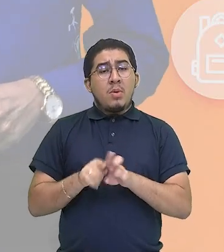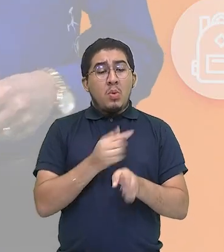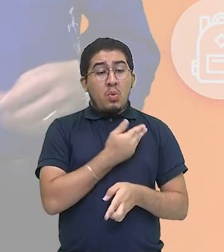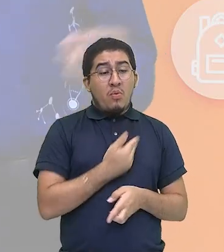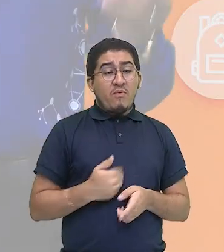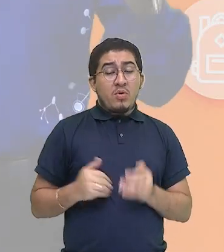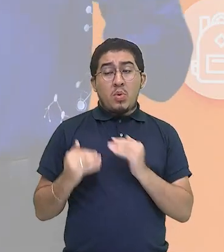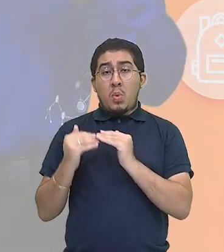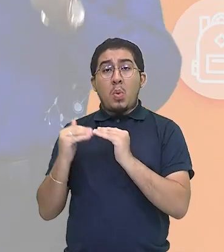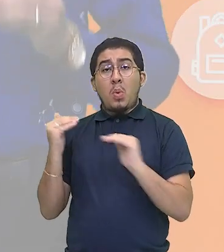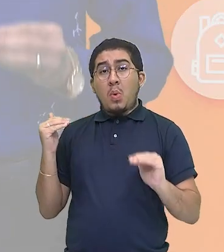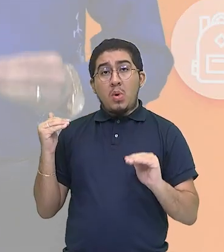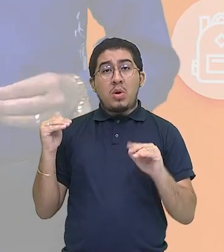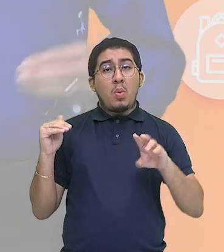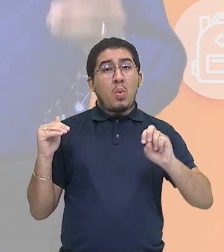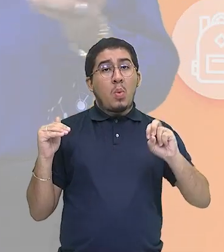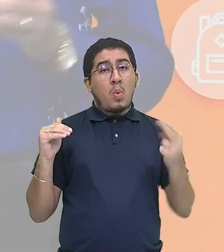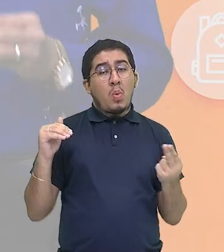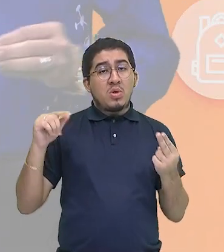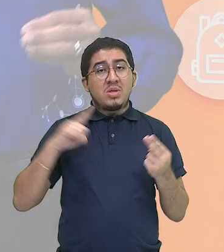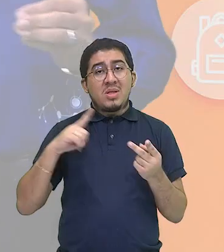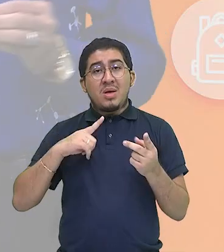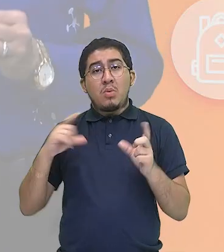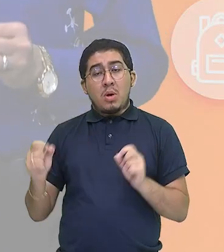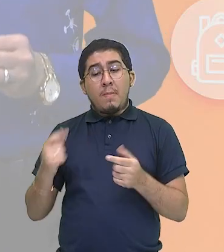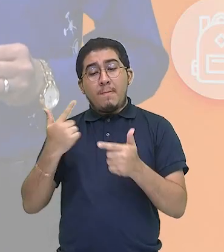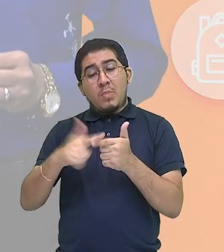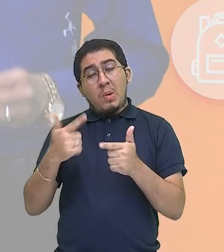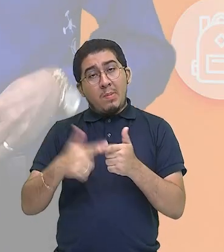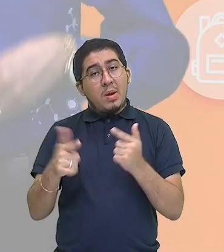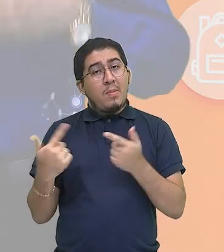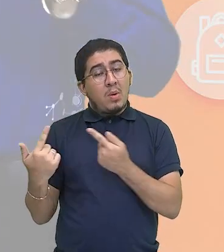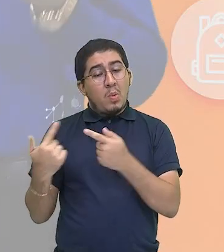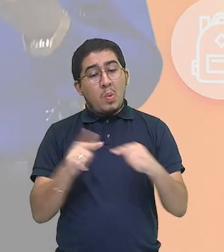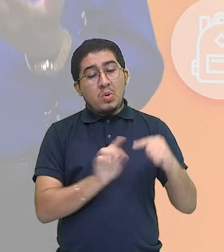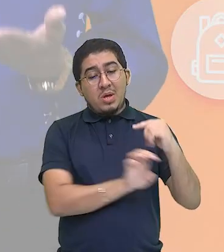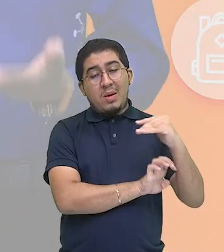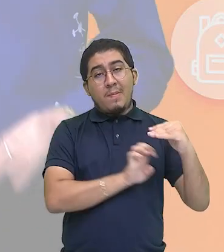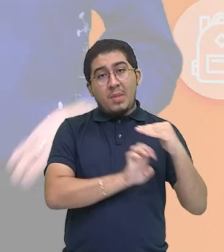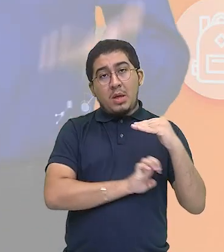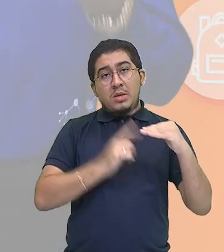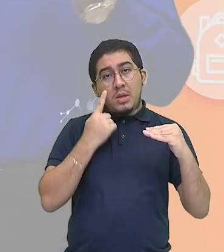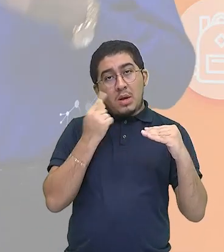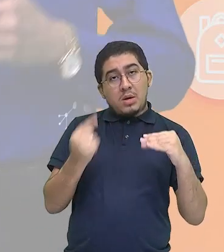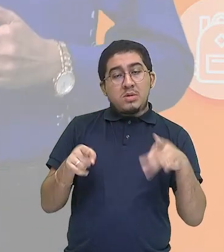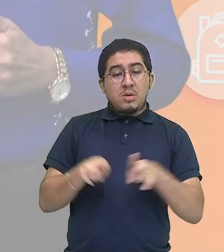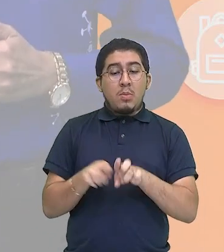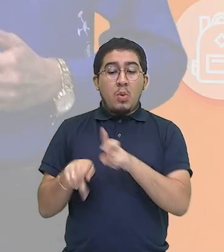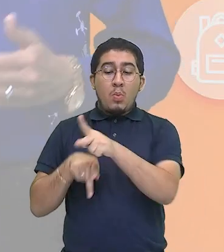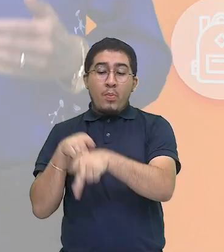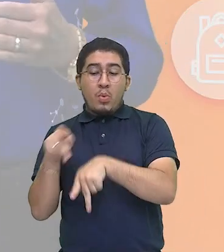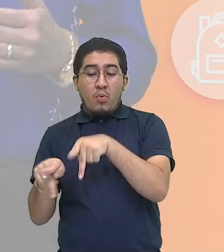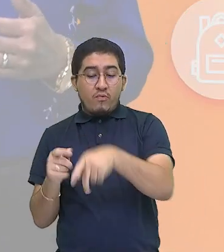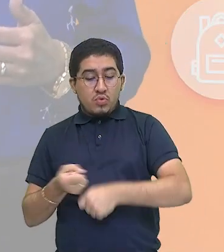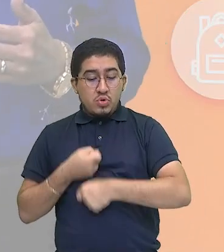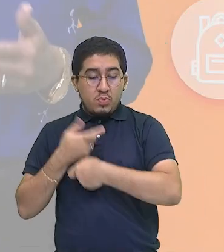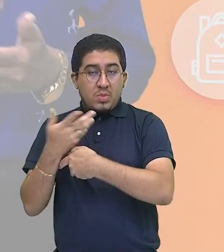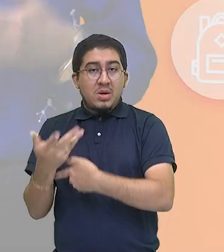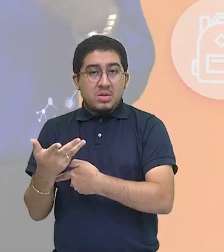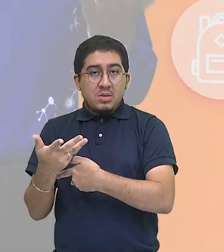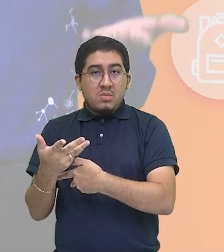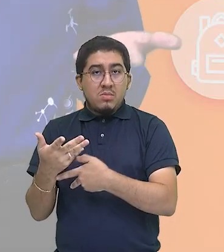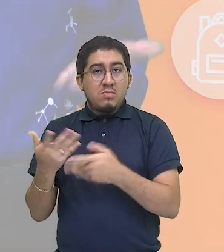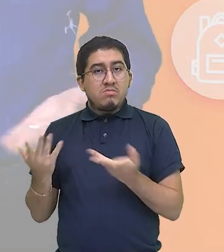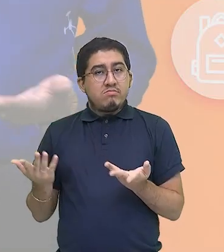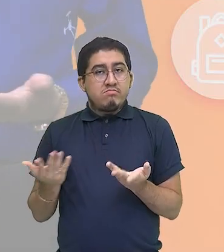concordam, ou que vai de encontro com interesses de grandes empresas, e a população, ao se manifestar,